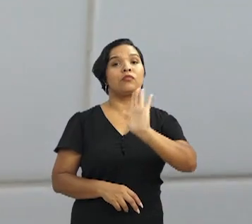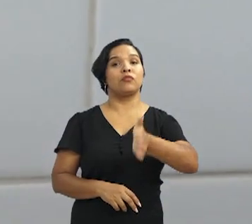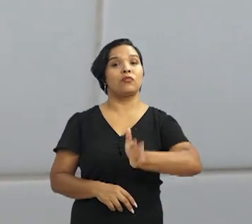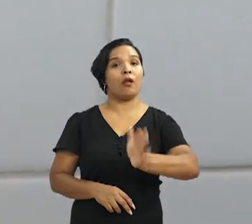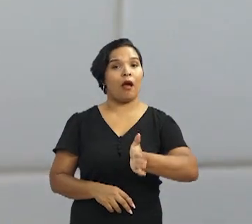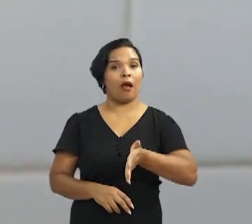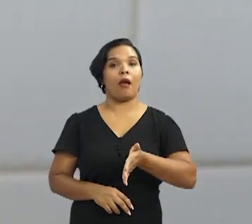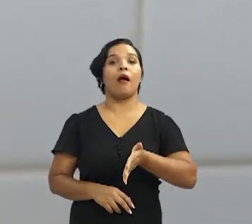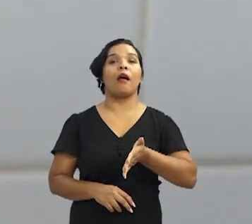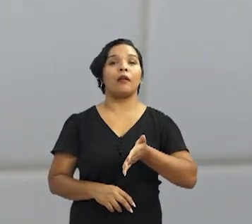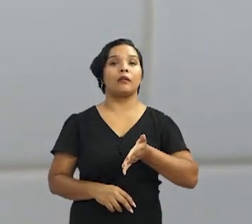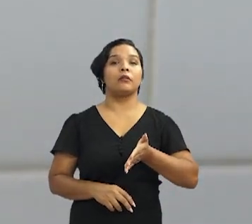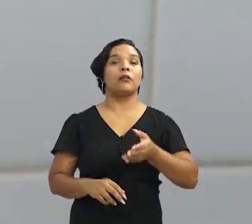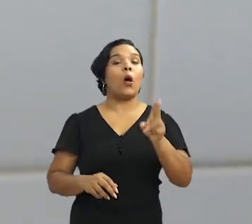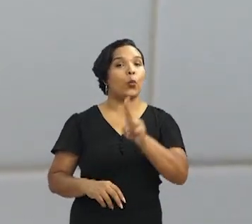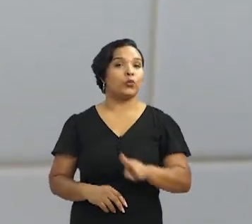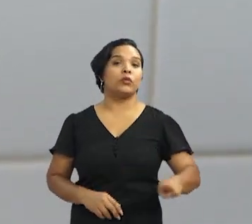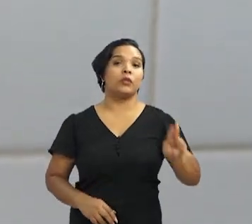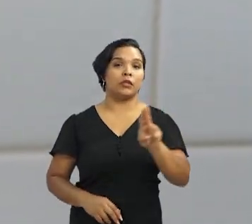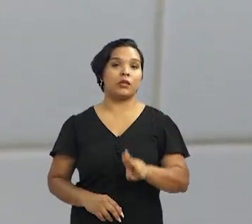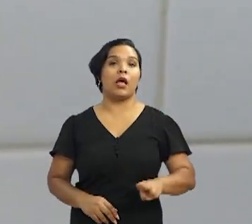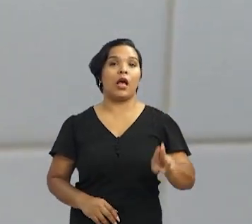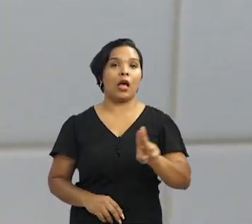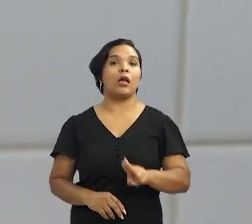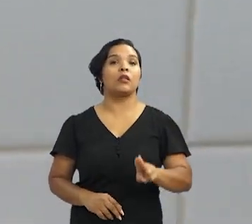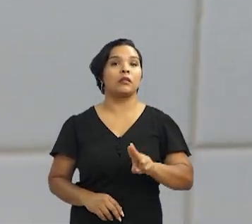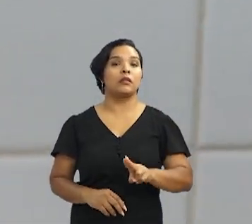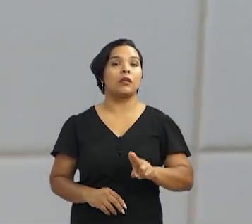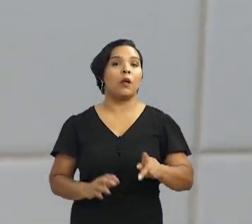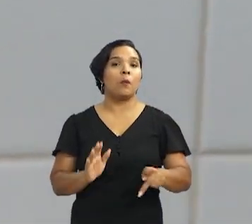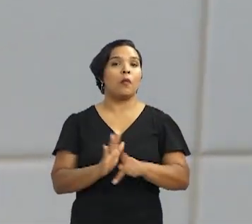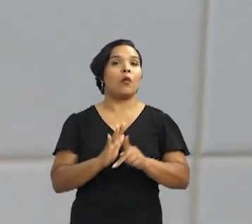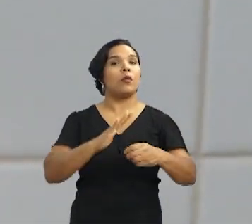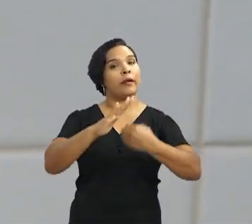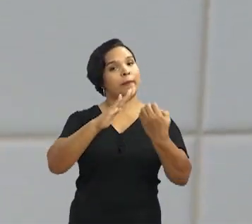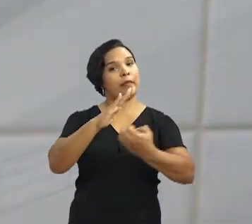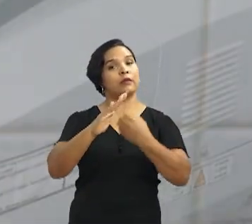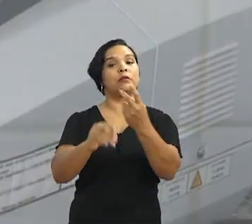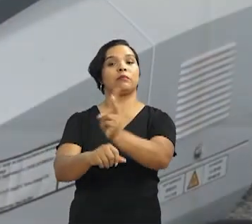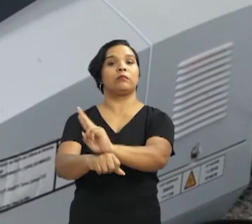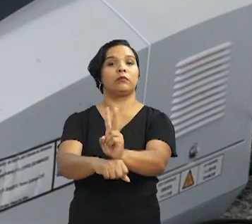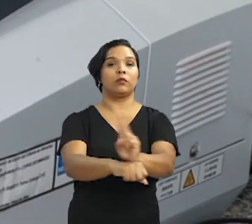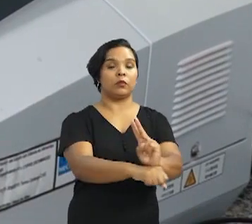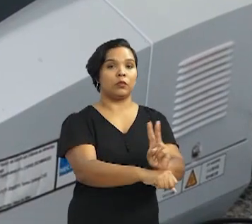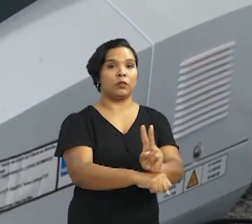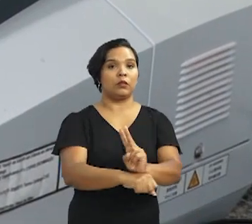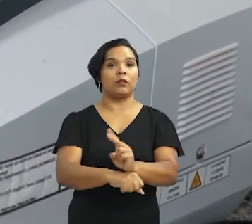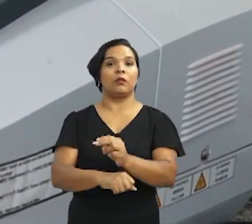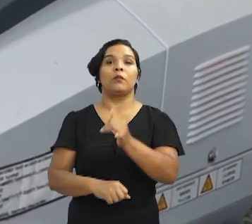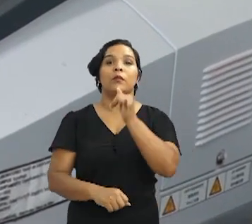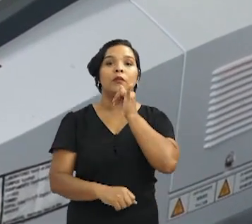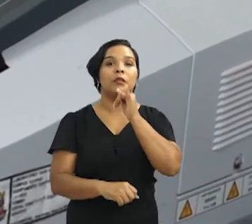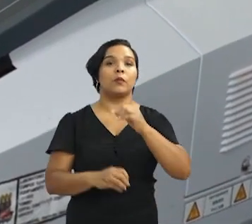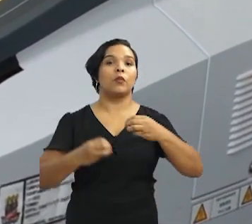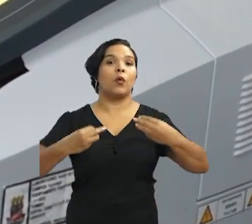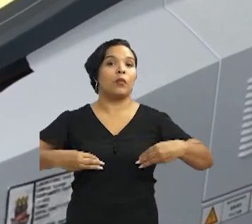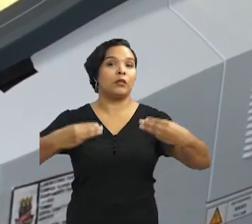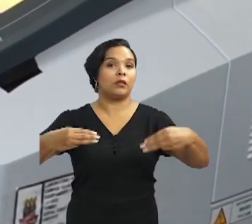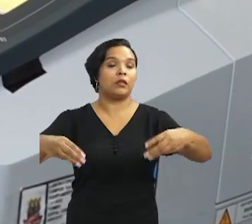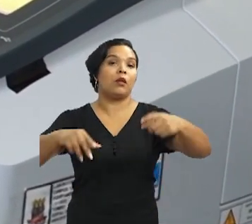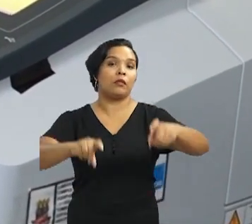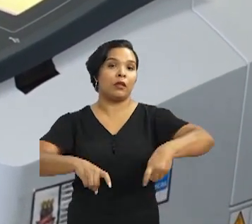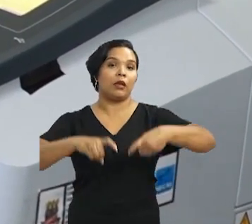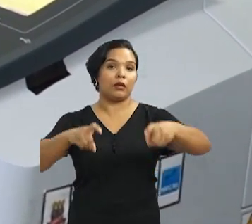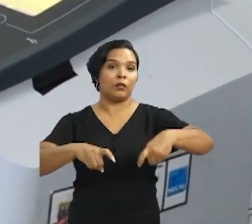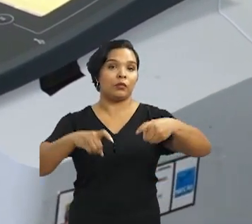elas já vêm sendo utilizadas por órgãos fiscalizadores, como, por exemplo, o Ministério